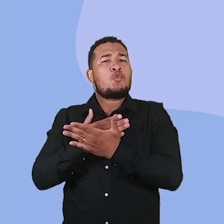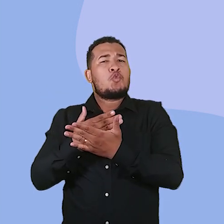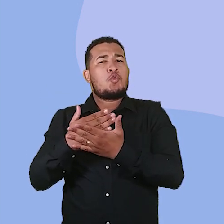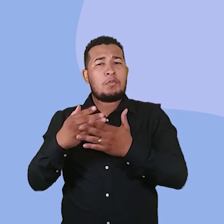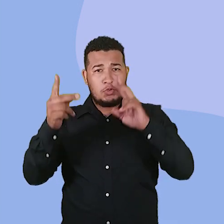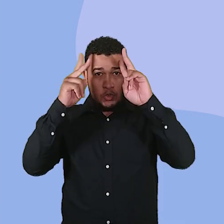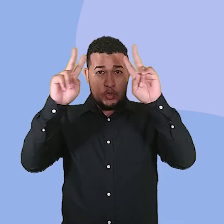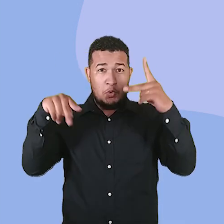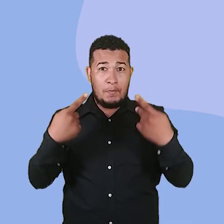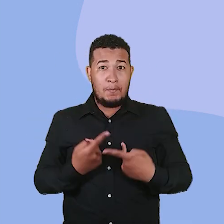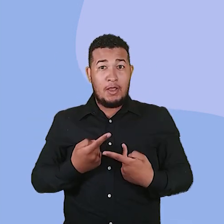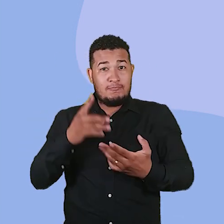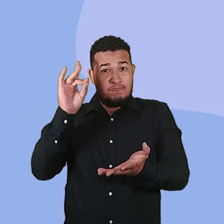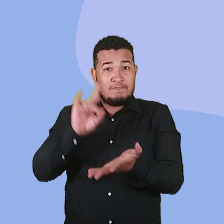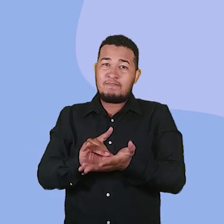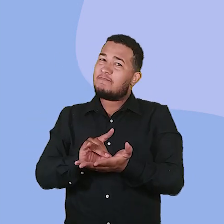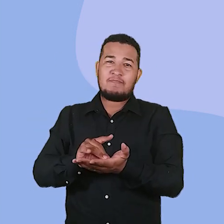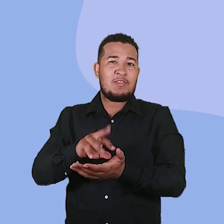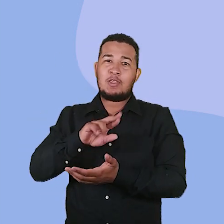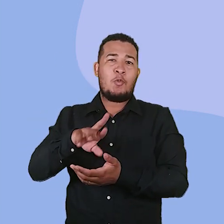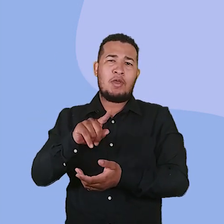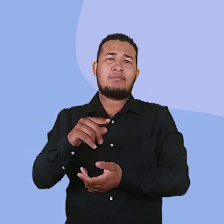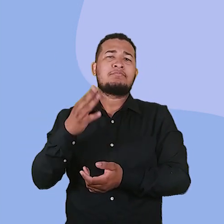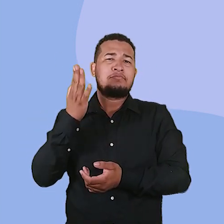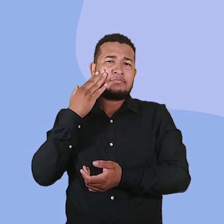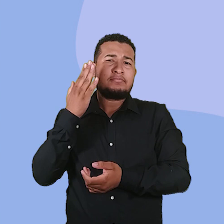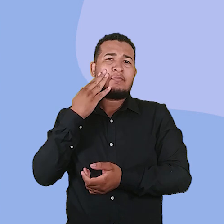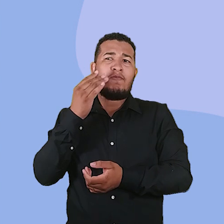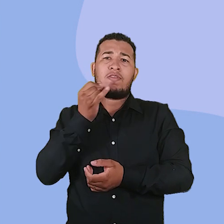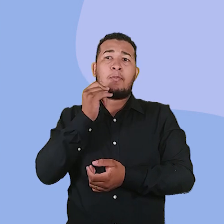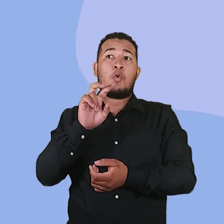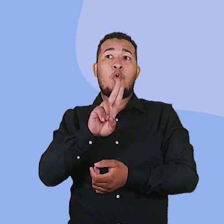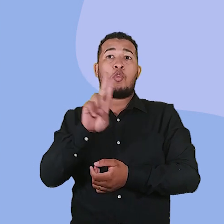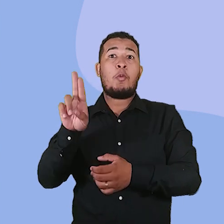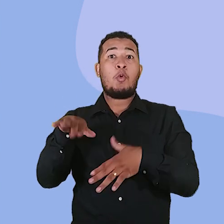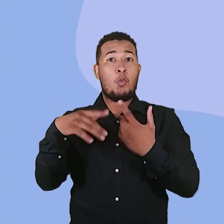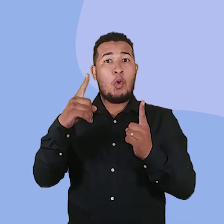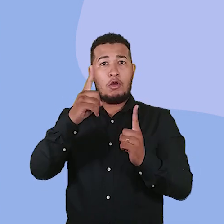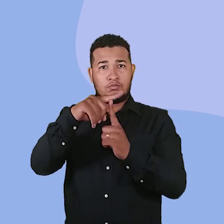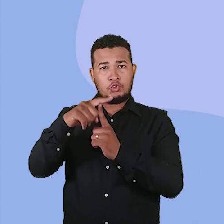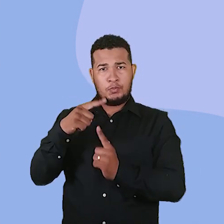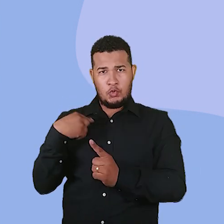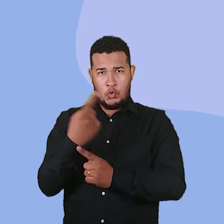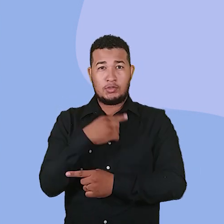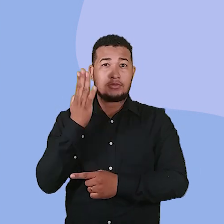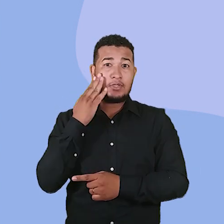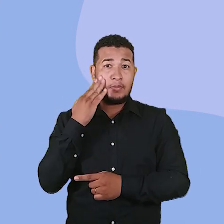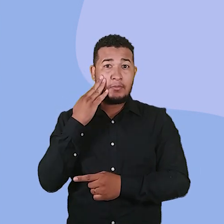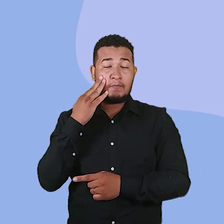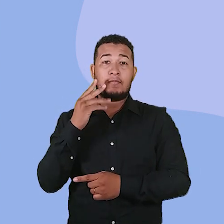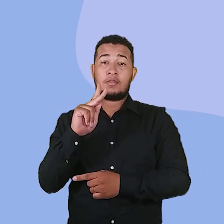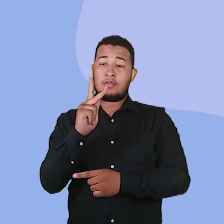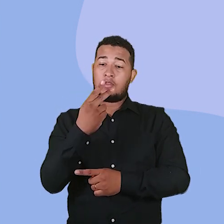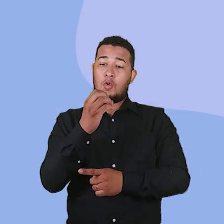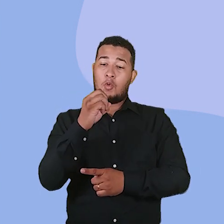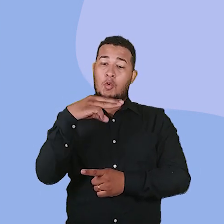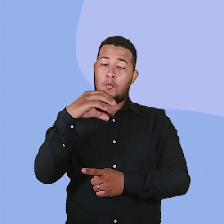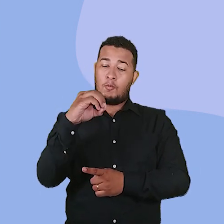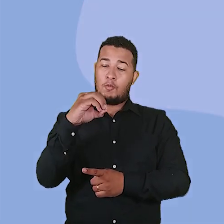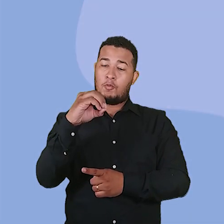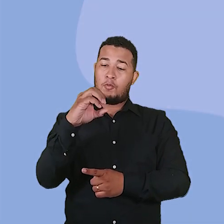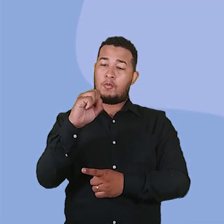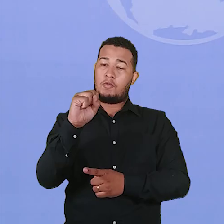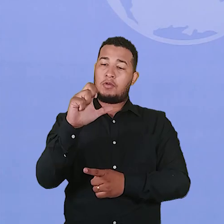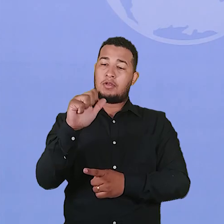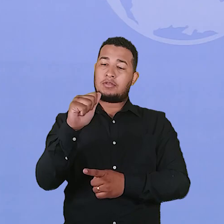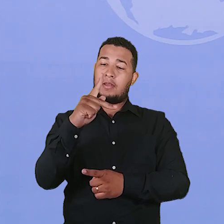humanidade né na verdade não era nem no ser humano é você sabe um qual é o nome da nossa espécie olha só como